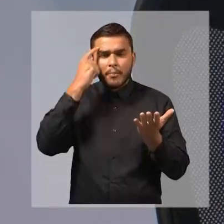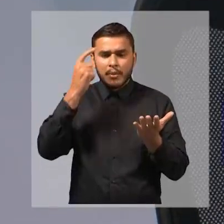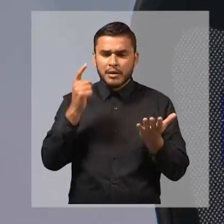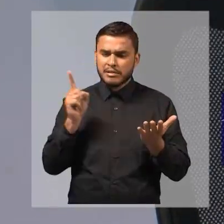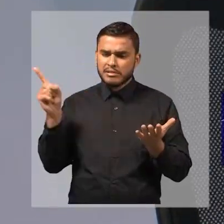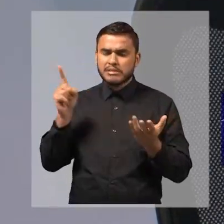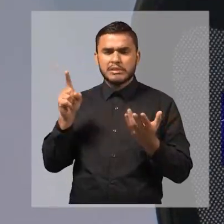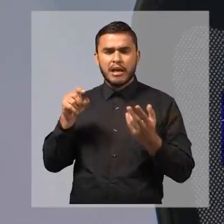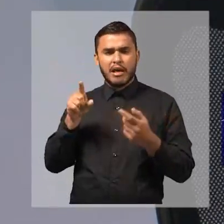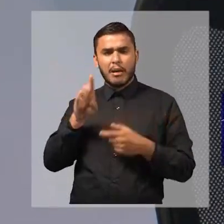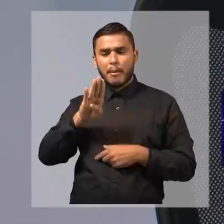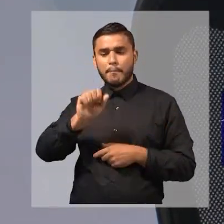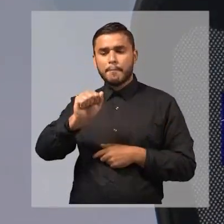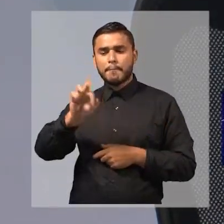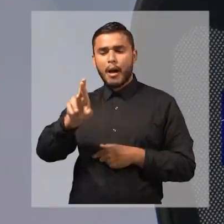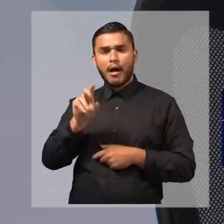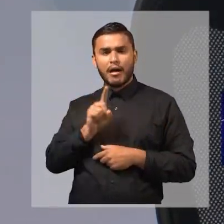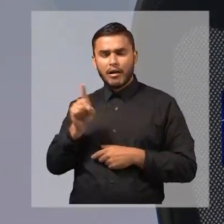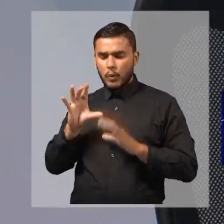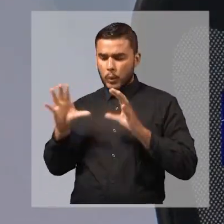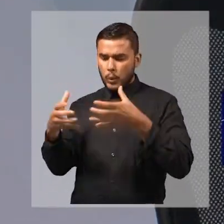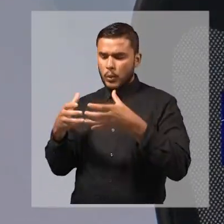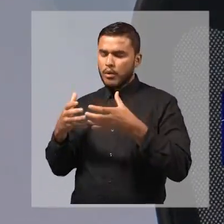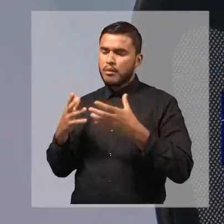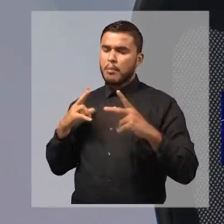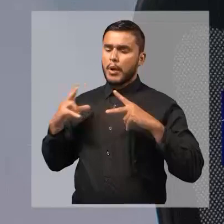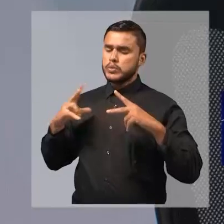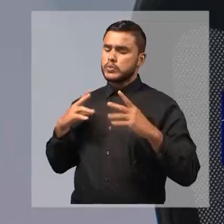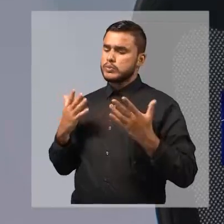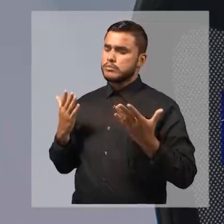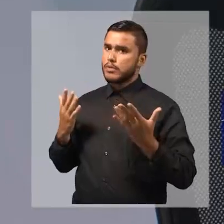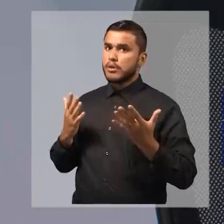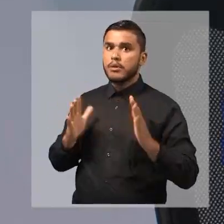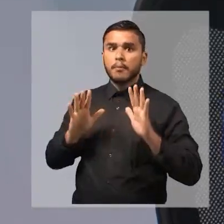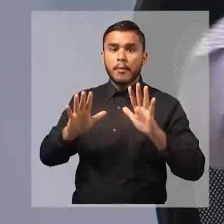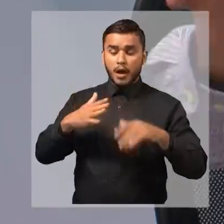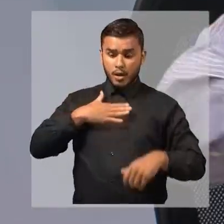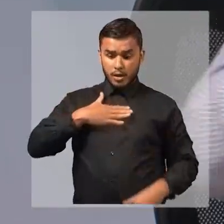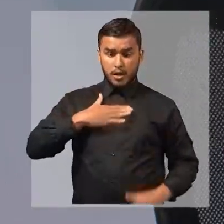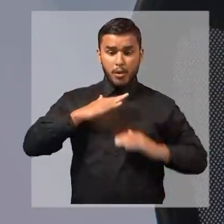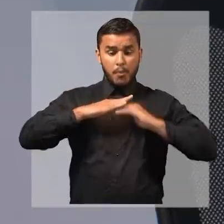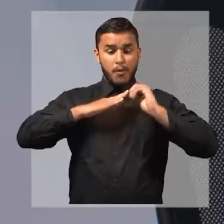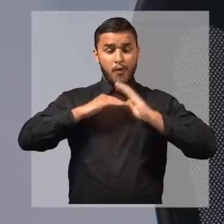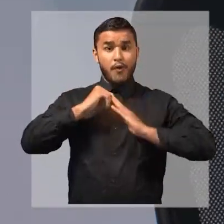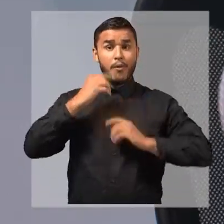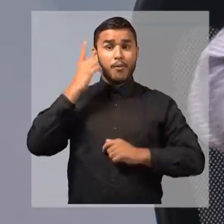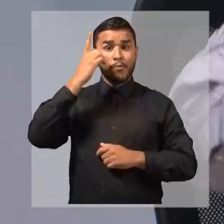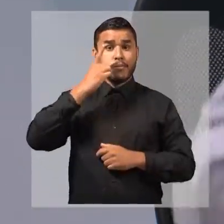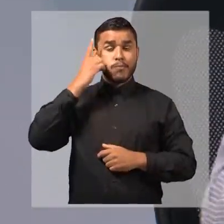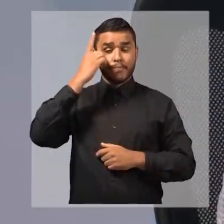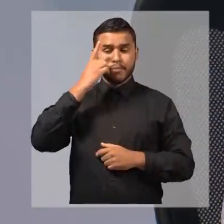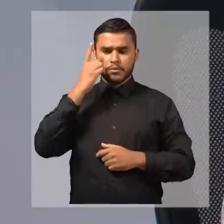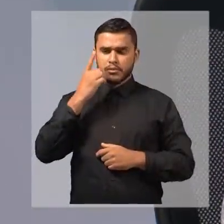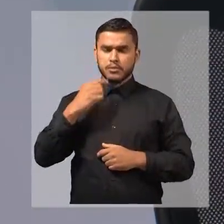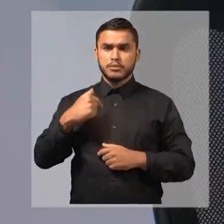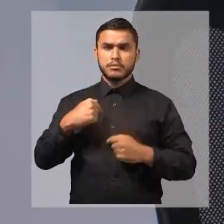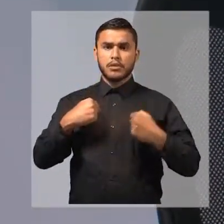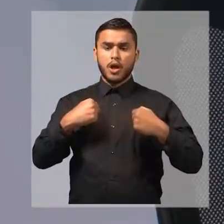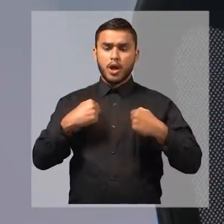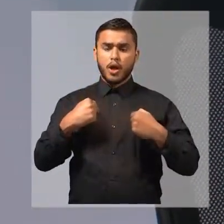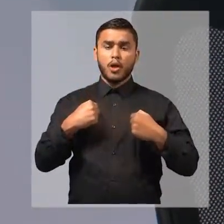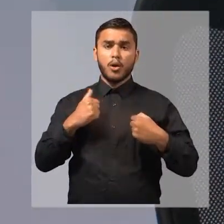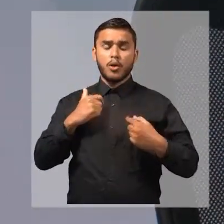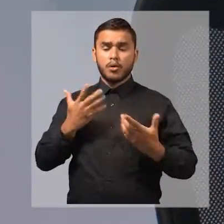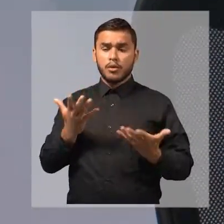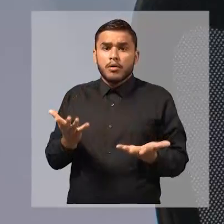o cargo que coloca o cidadão no outro status, é uma referência para o ordenamento da sociedade. A gente está diante